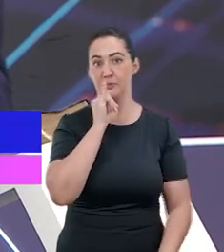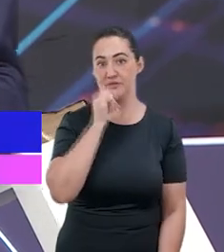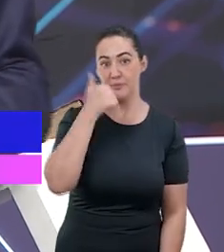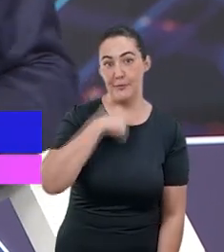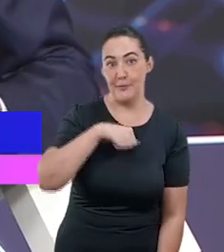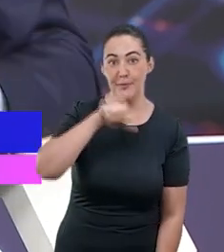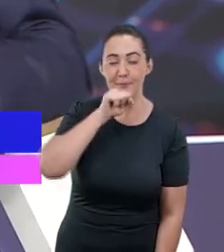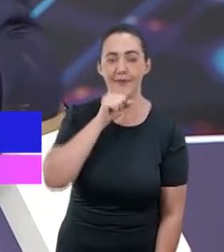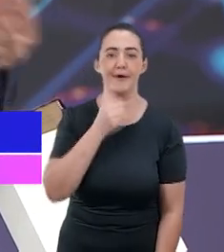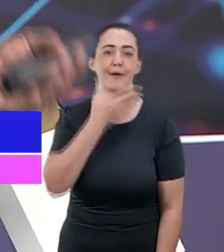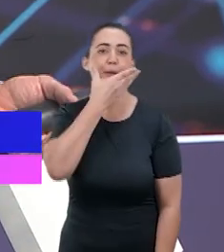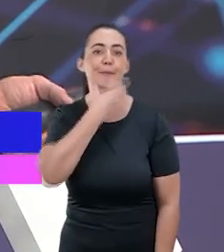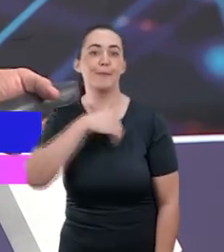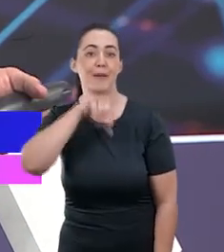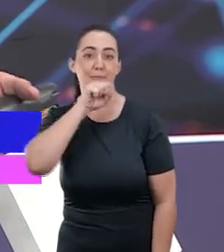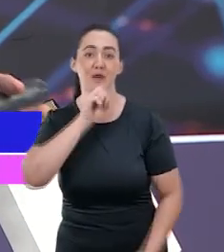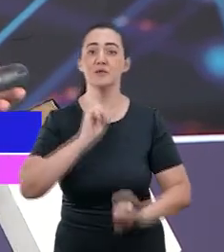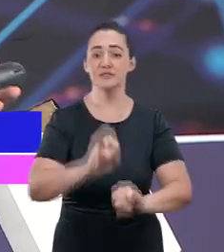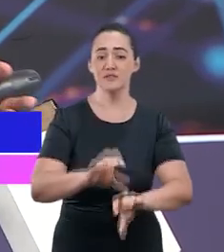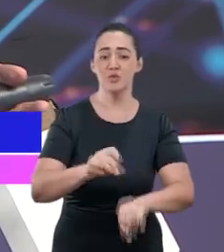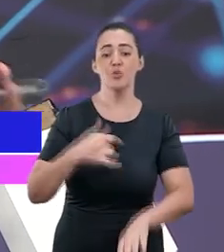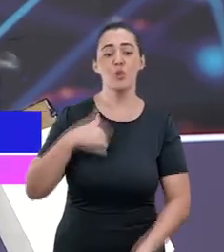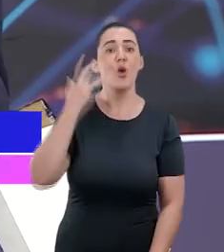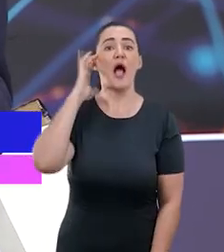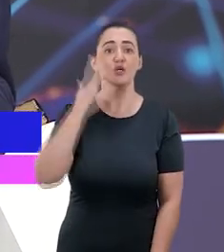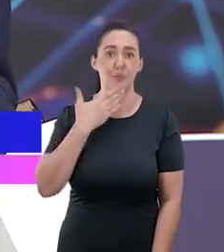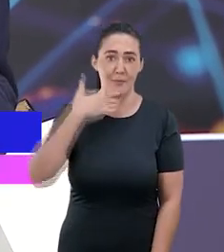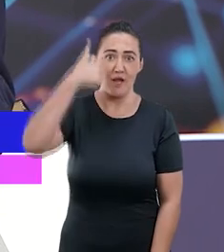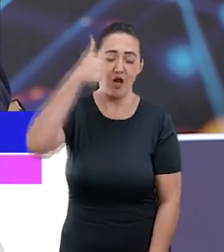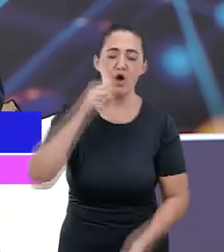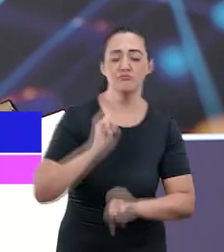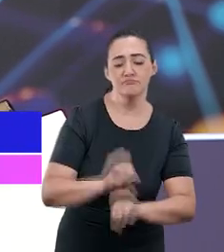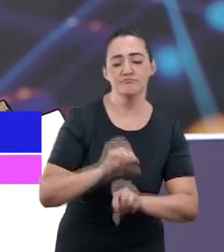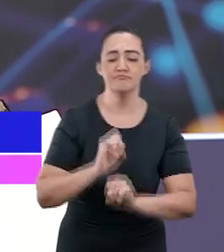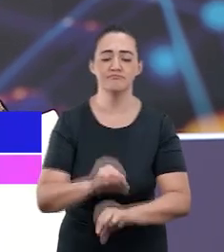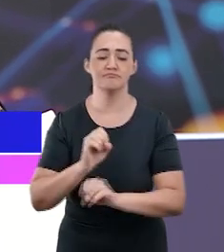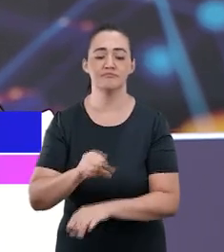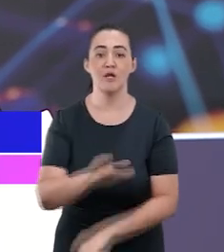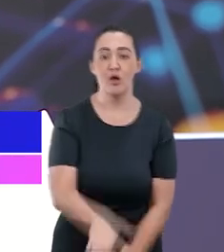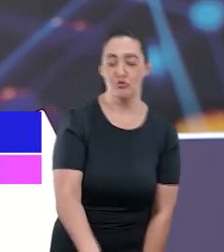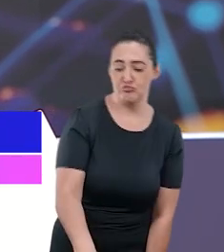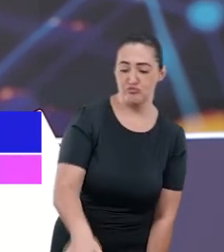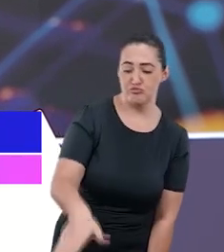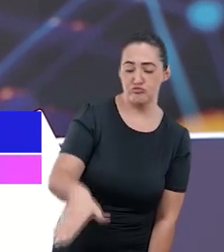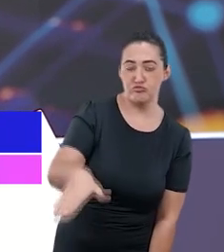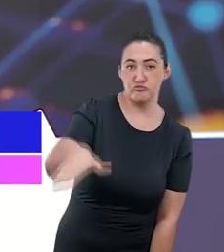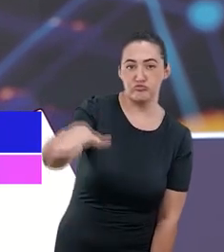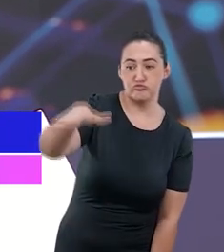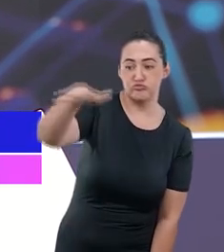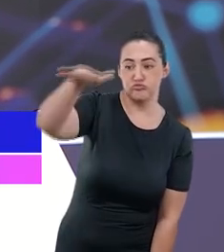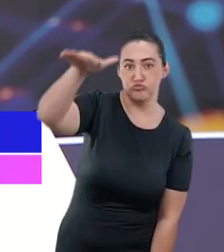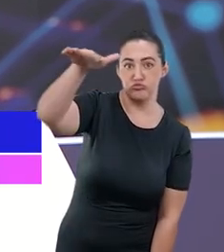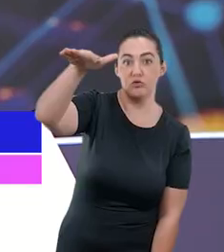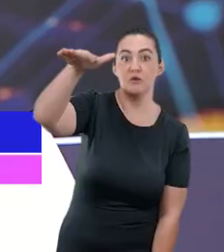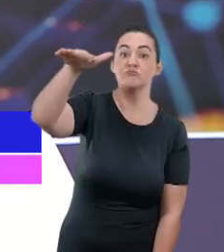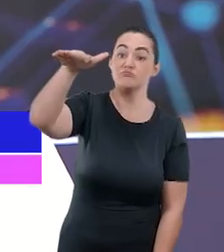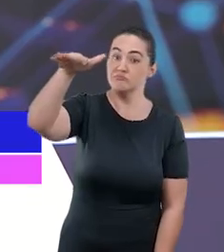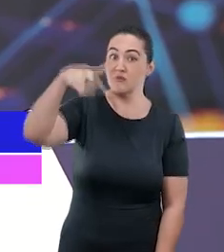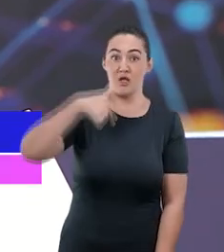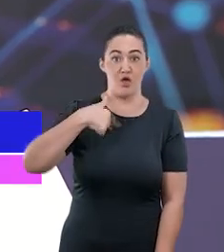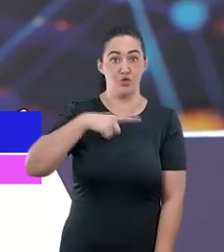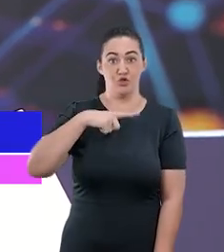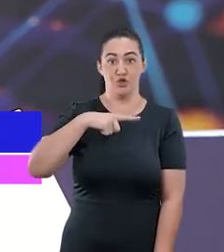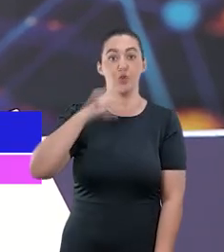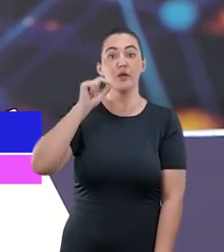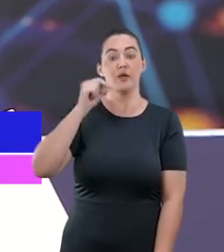por você aquilo que eles achavam que era o melhor. Com o conhecimento que eles tinham, com a luz que eles receberam, com a compreensão que eles tinham